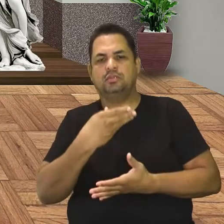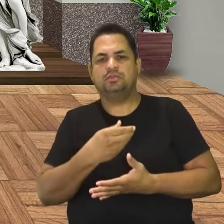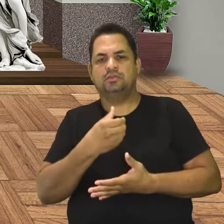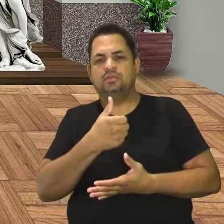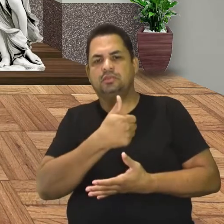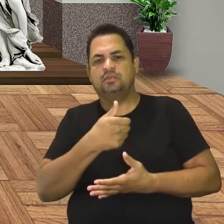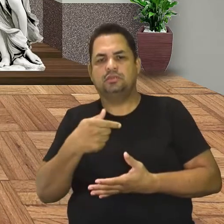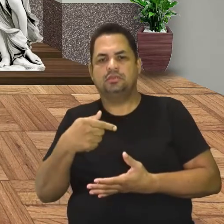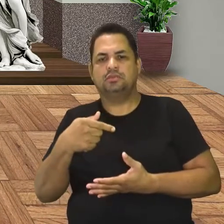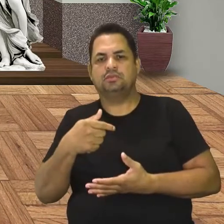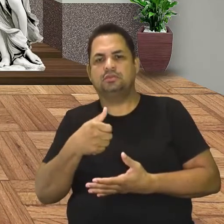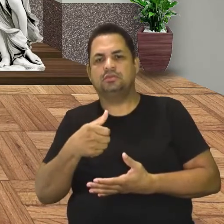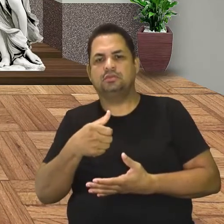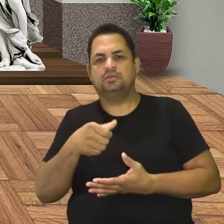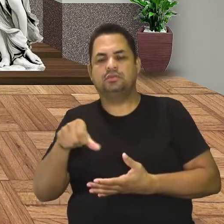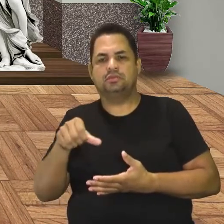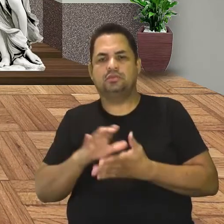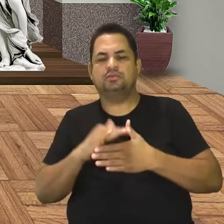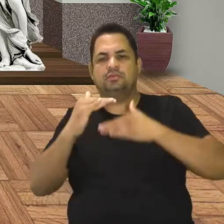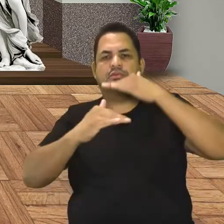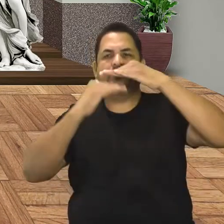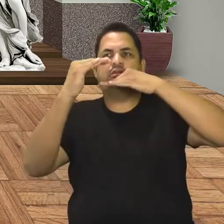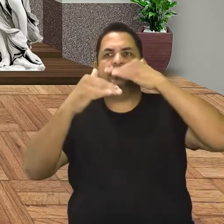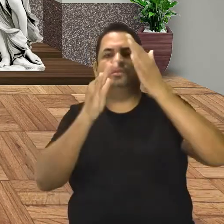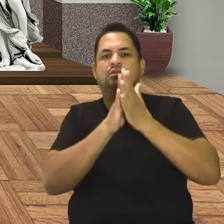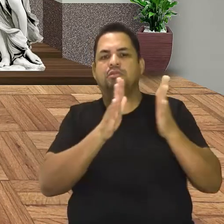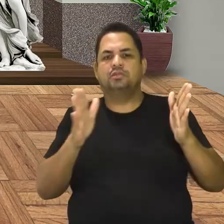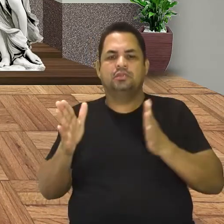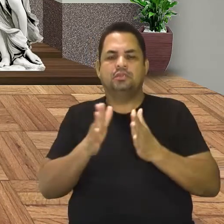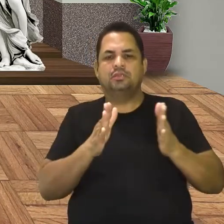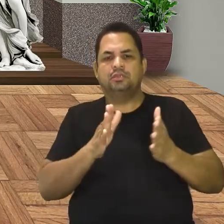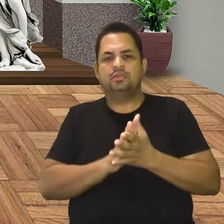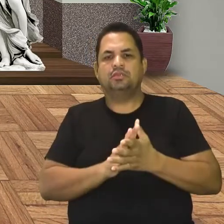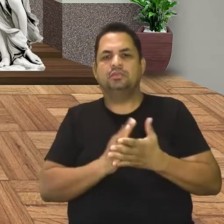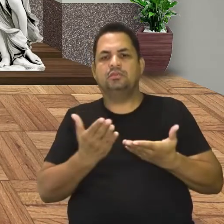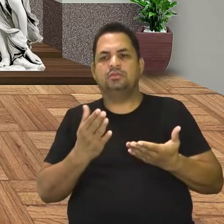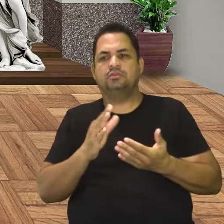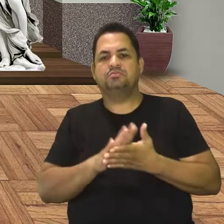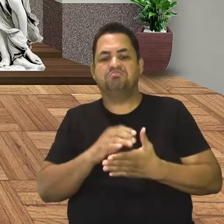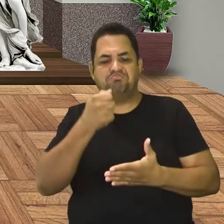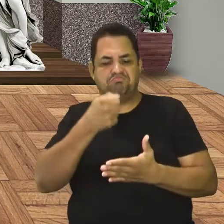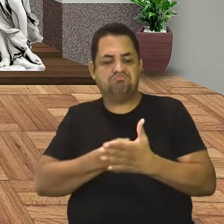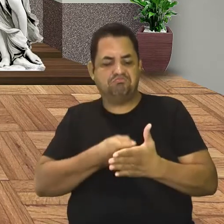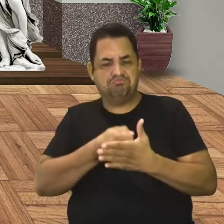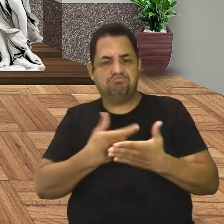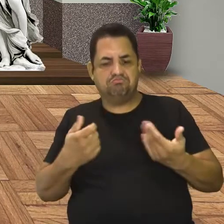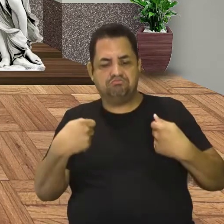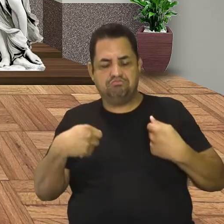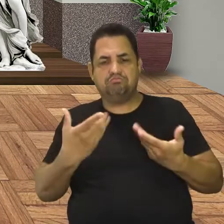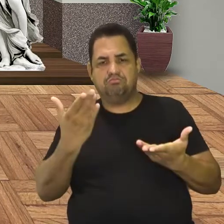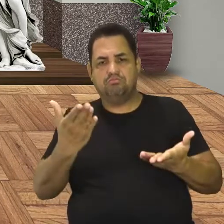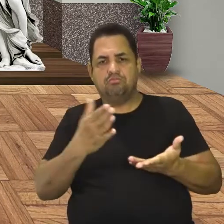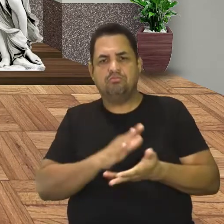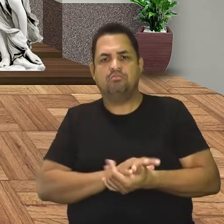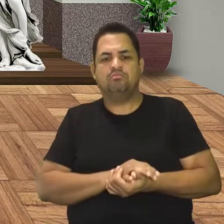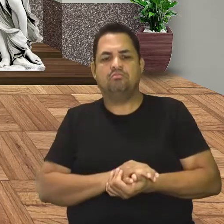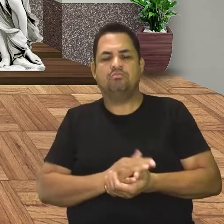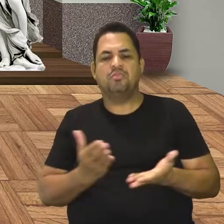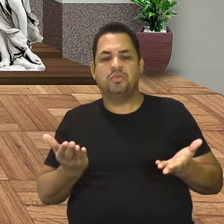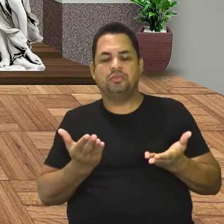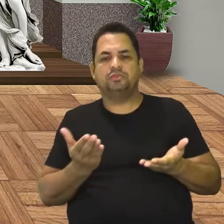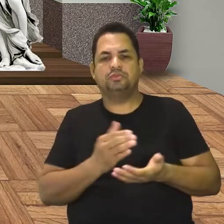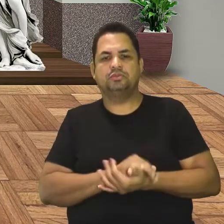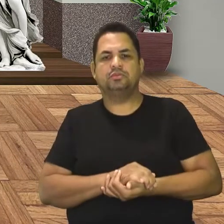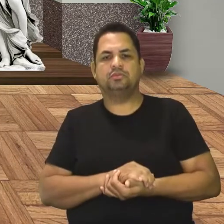isso aqui, esse desenvolvimento que a gente viu durante o período militar, ele teve um custo. Custo esse que nós pagamos até